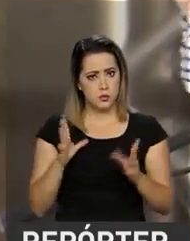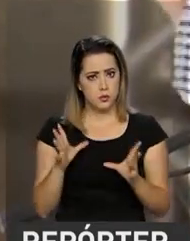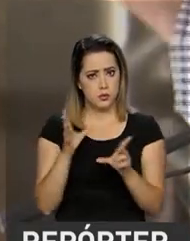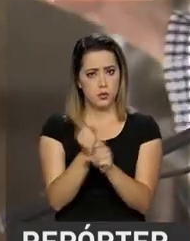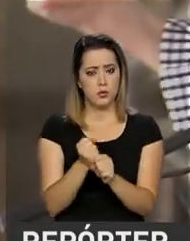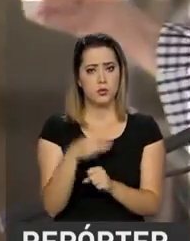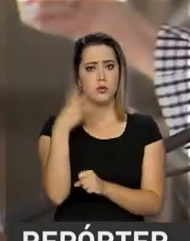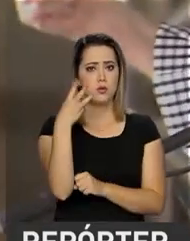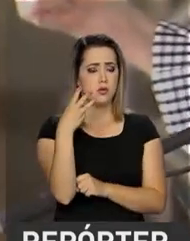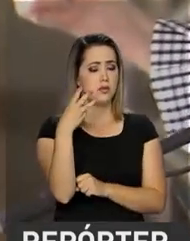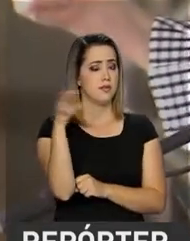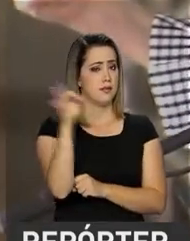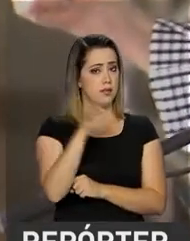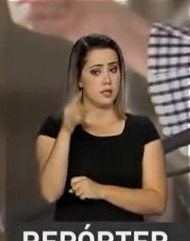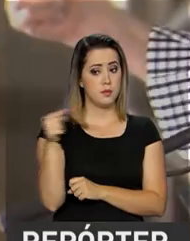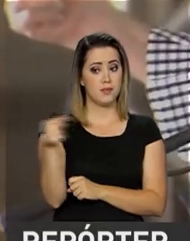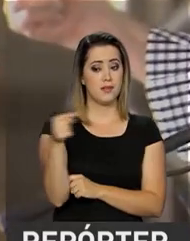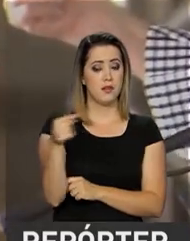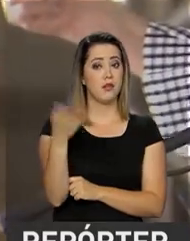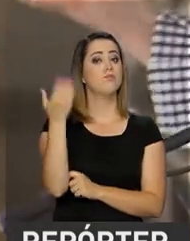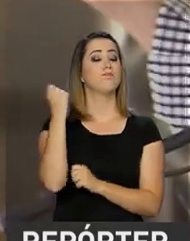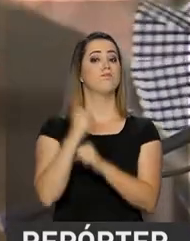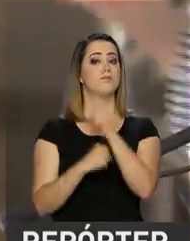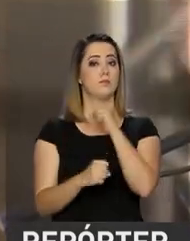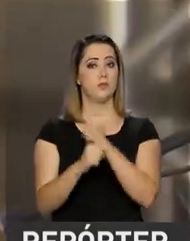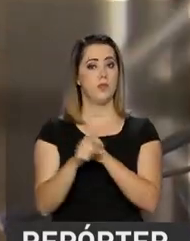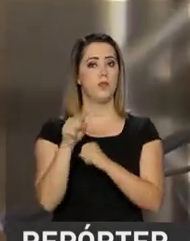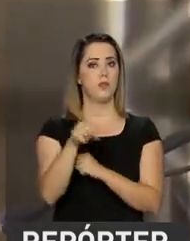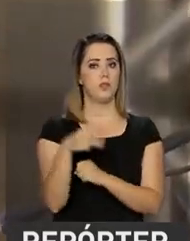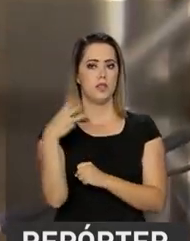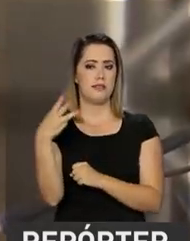negativos do ano passado